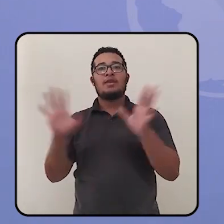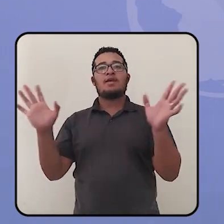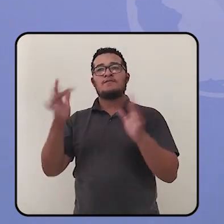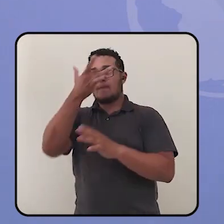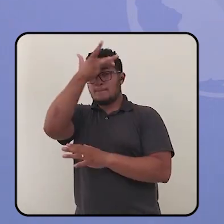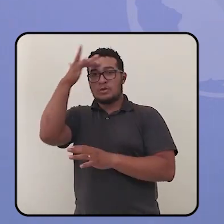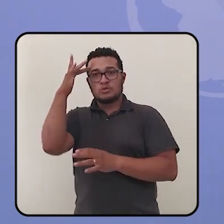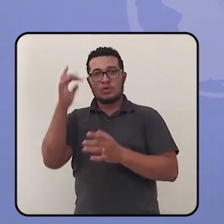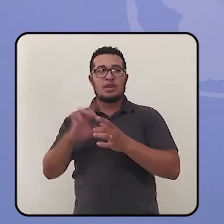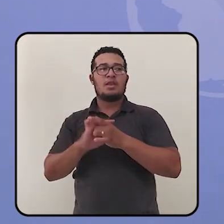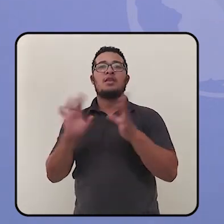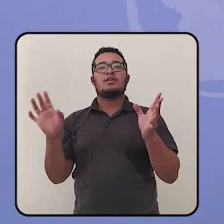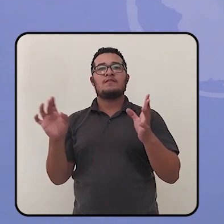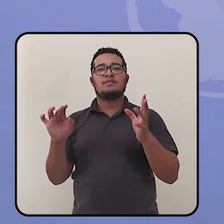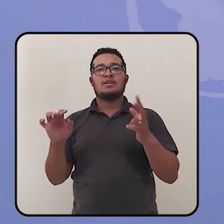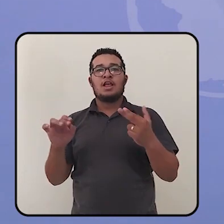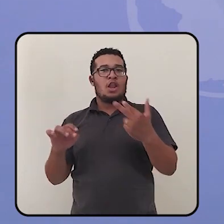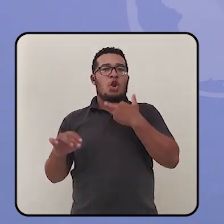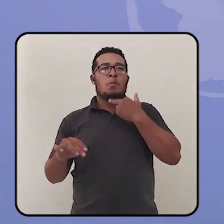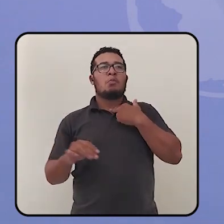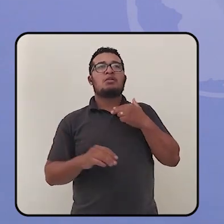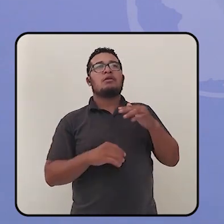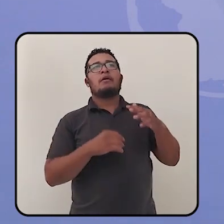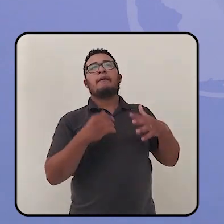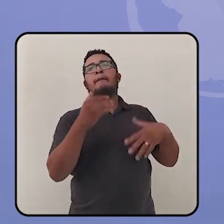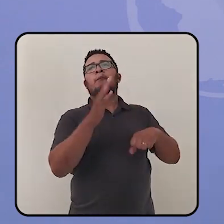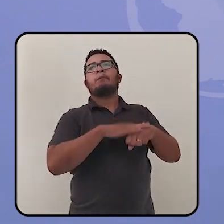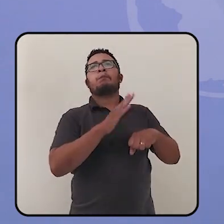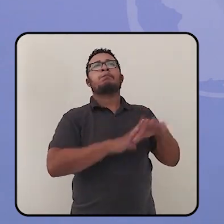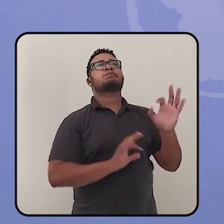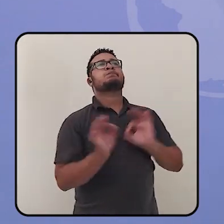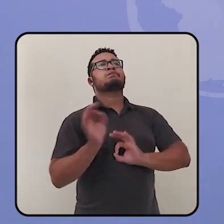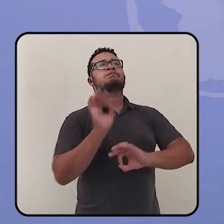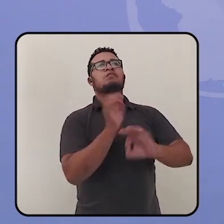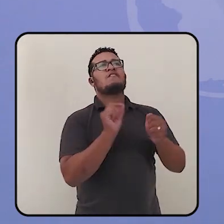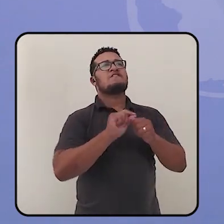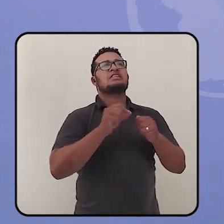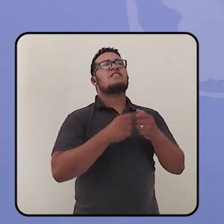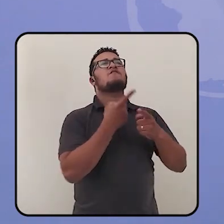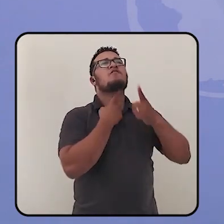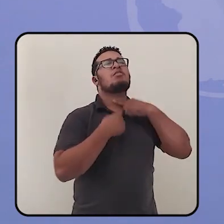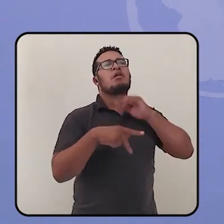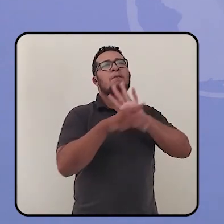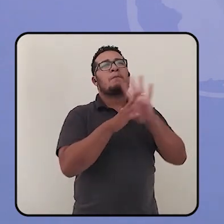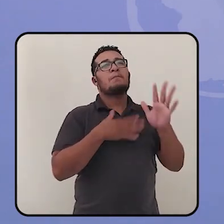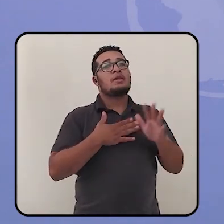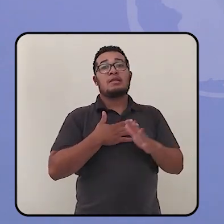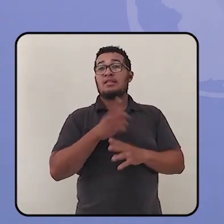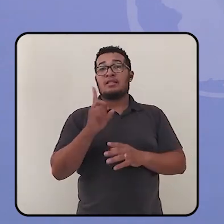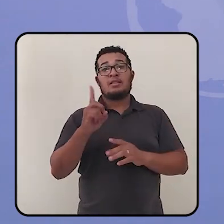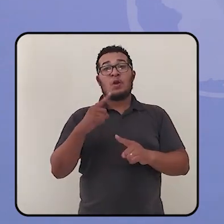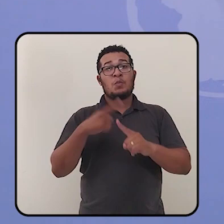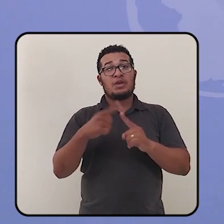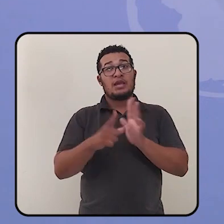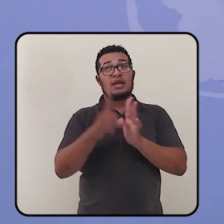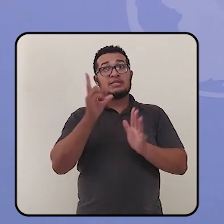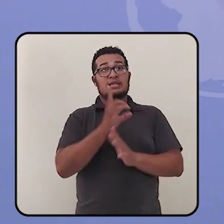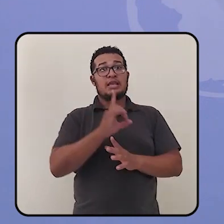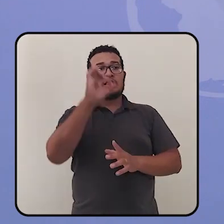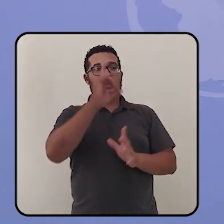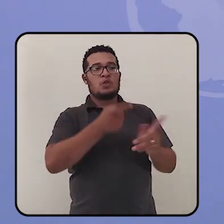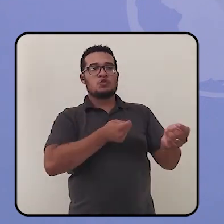ele não era livre não podia fazer o que ele vai entender esse porque ele era regido pelas vontades de deus e pela vontade da igreja que